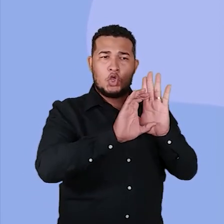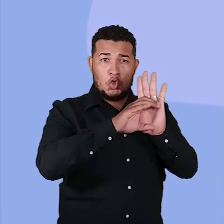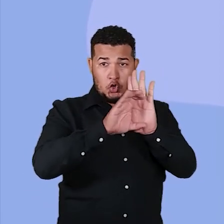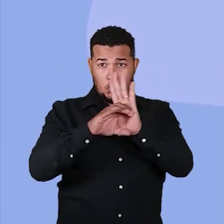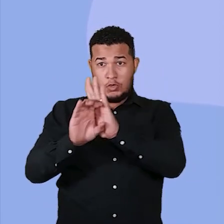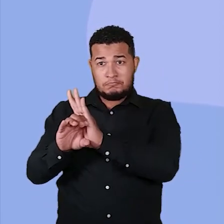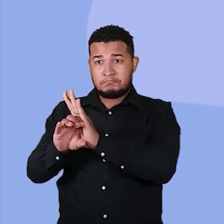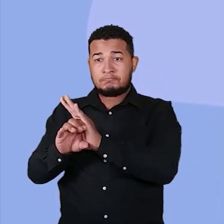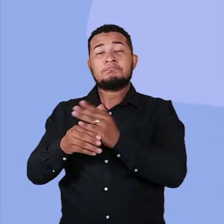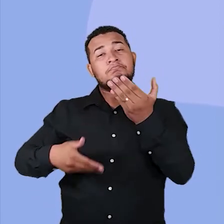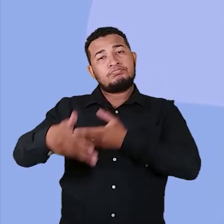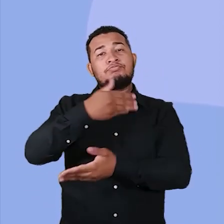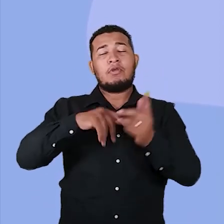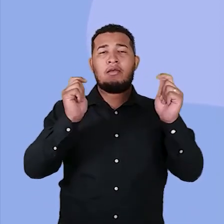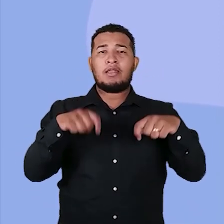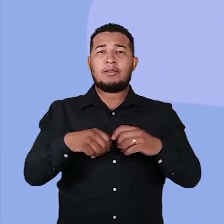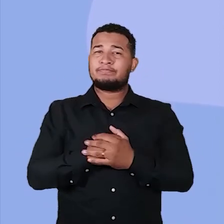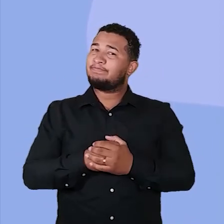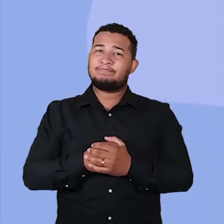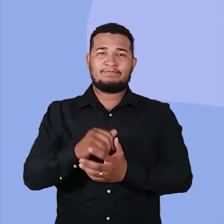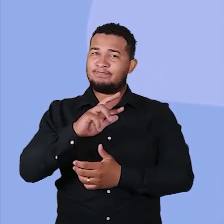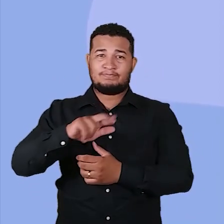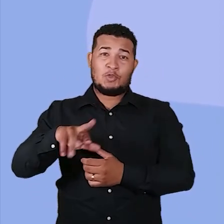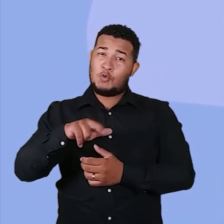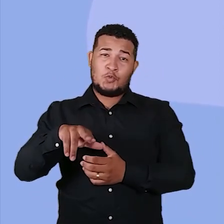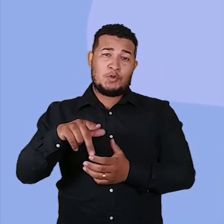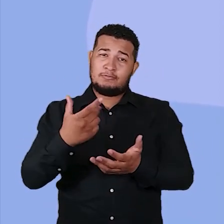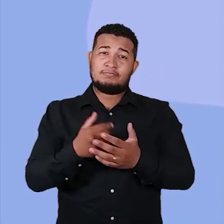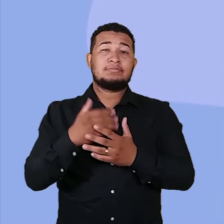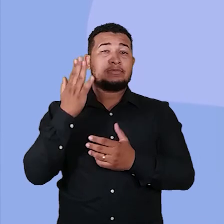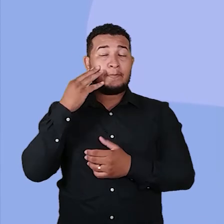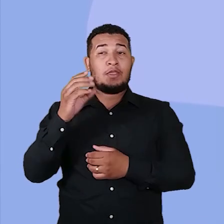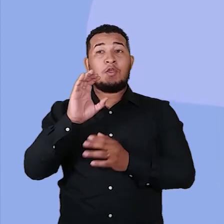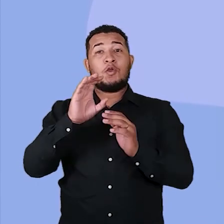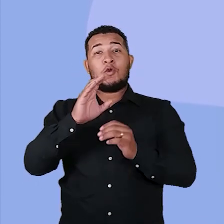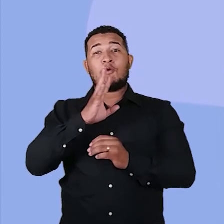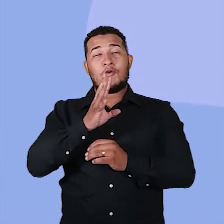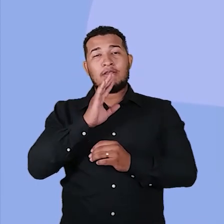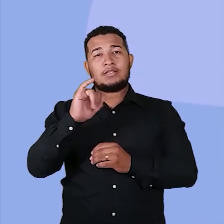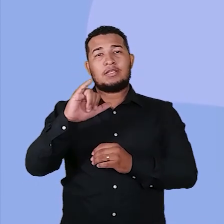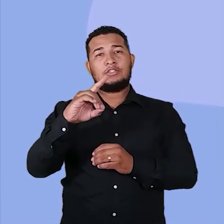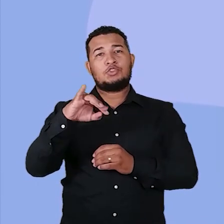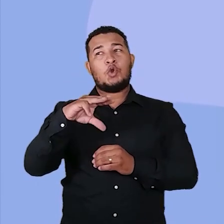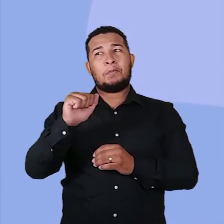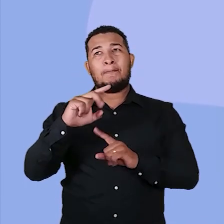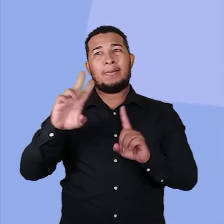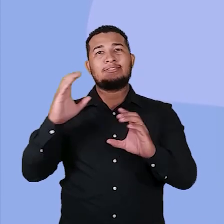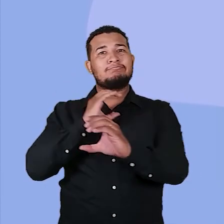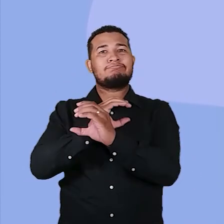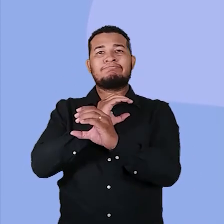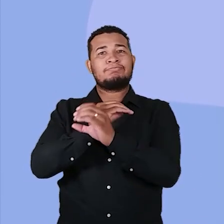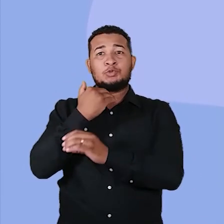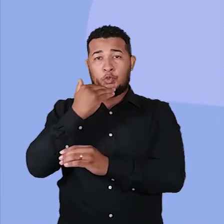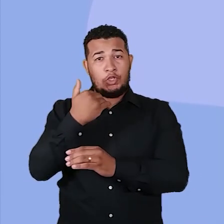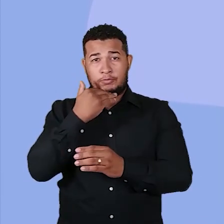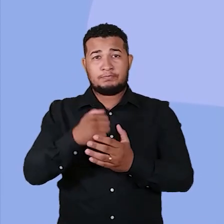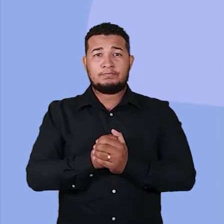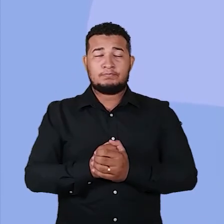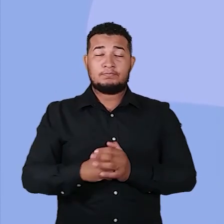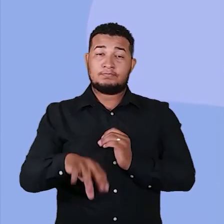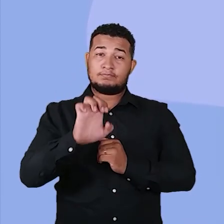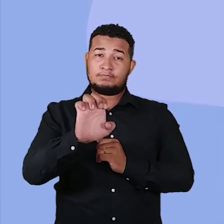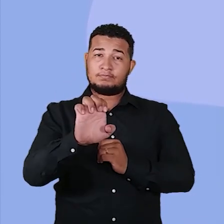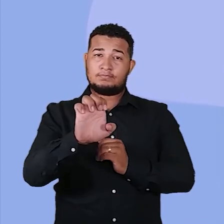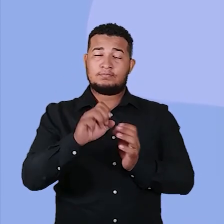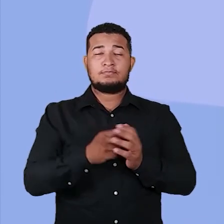suas definições podemos interagir. Também não. E apesar de conhecer o idioma ali, os dois não conseguiram ter uma interação